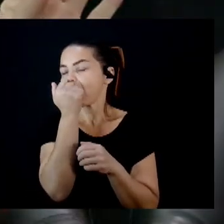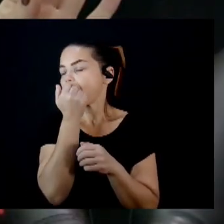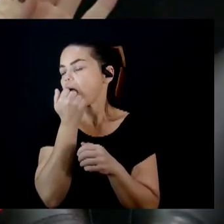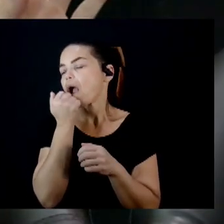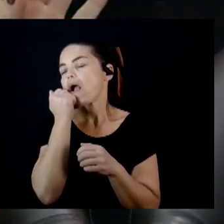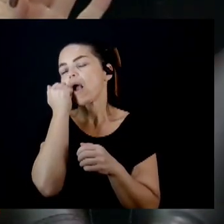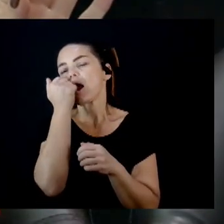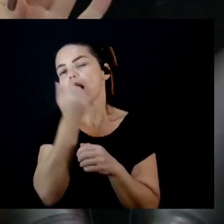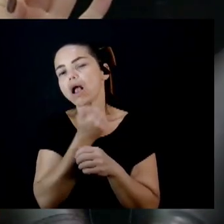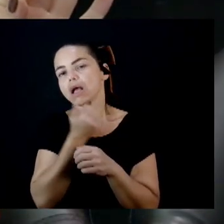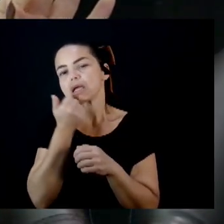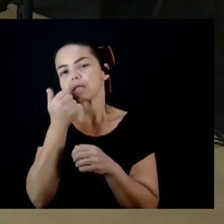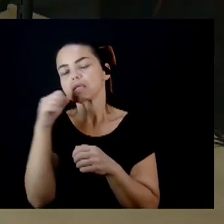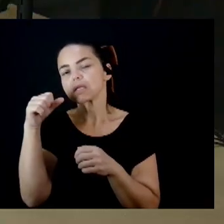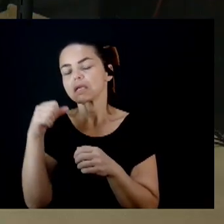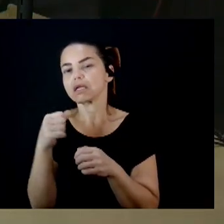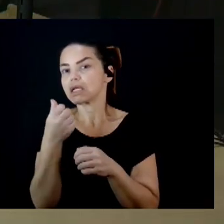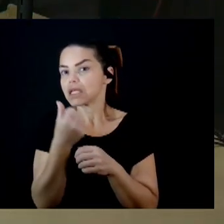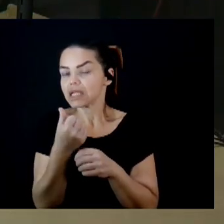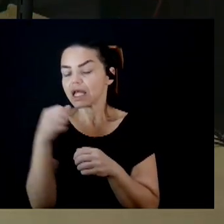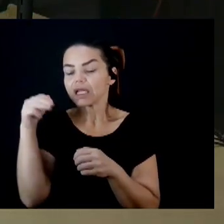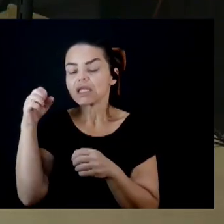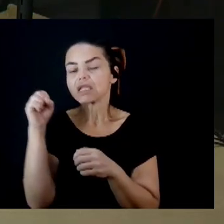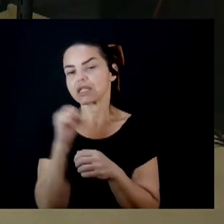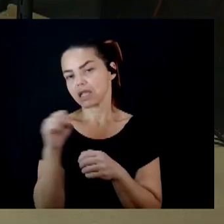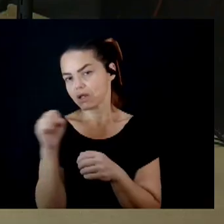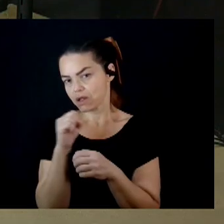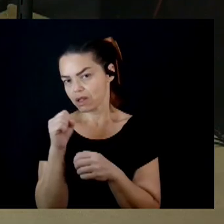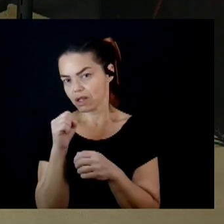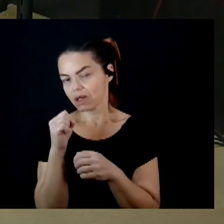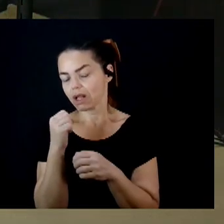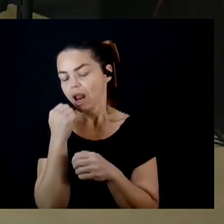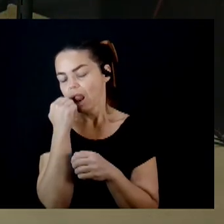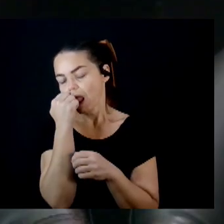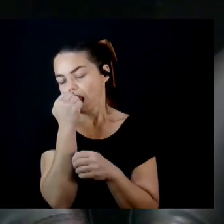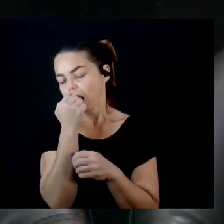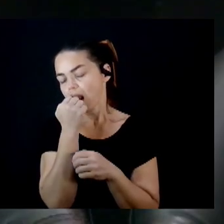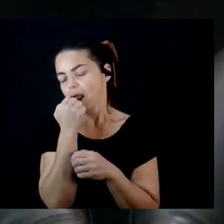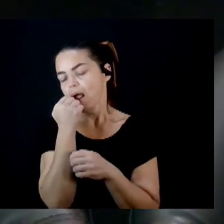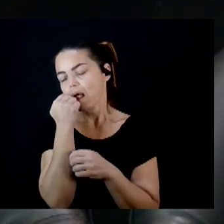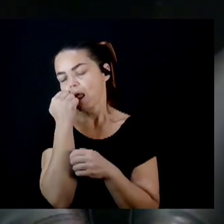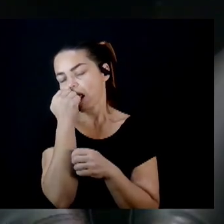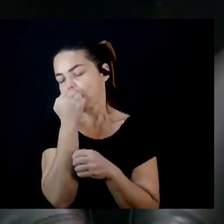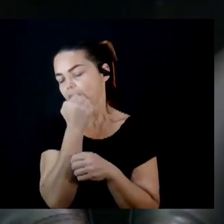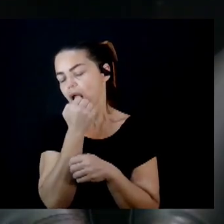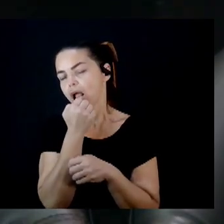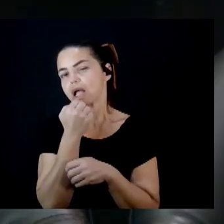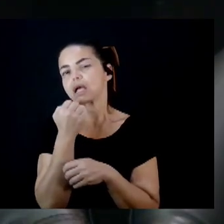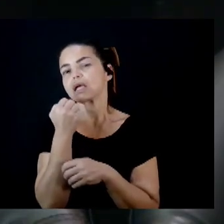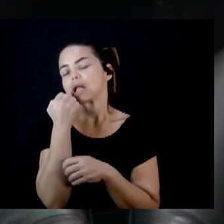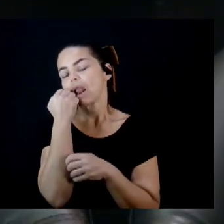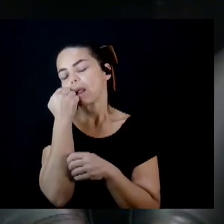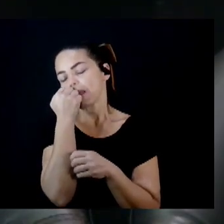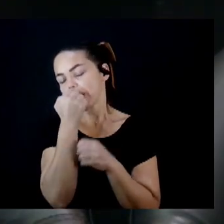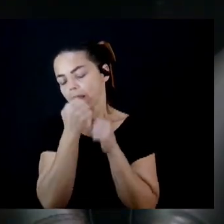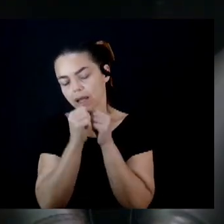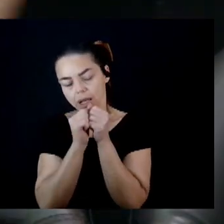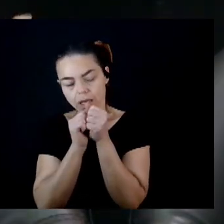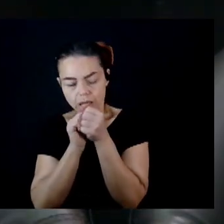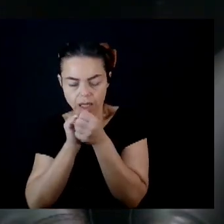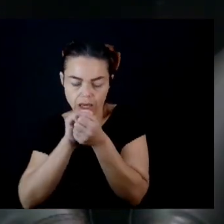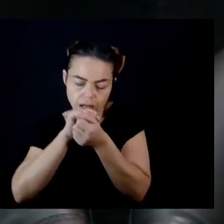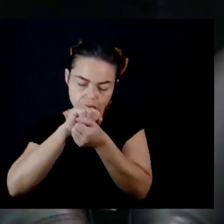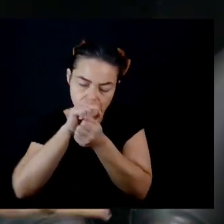Salva casamento. Beijo de 6 segundos? Beijo de 6 segundos, anotem. Porque quando a gente fala